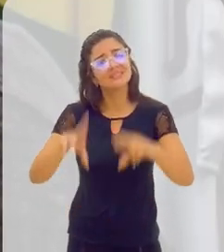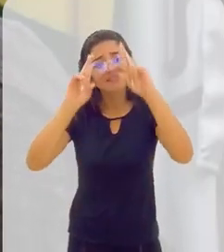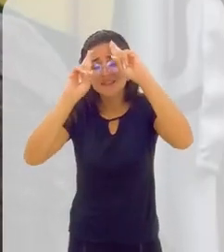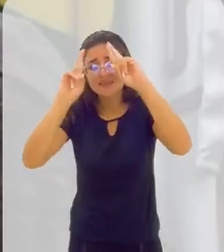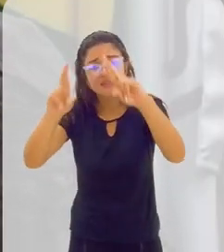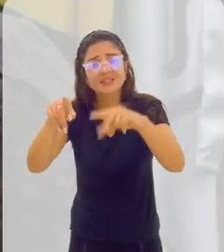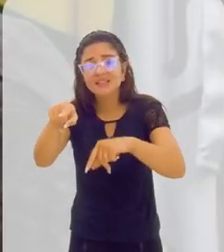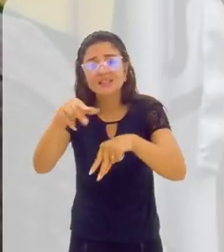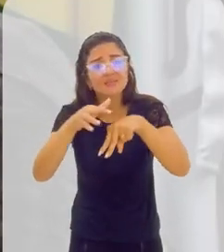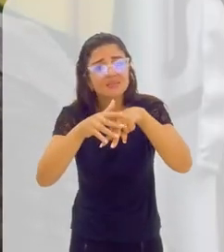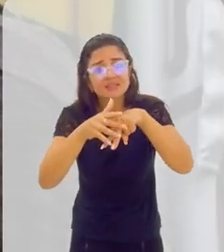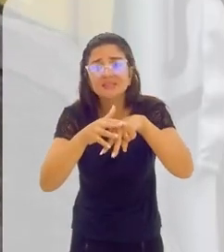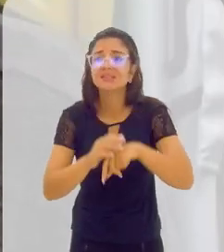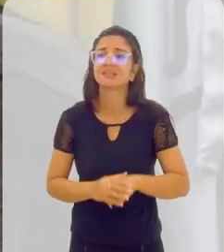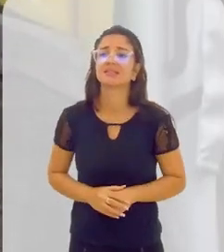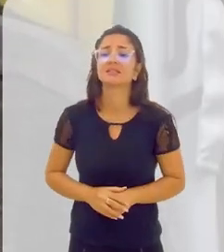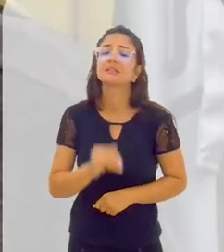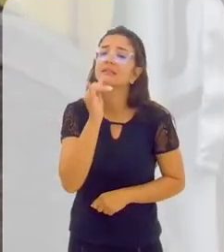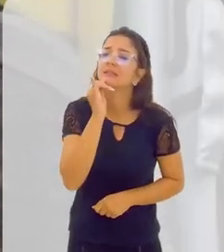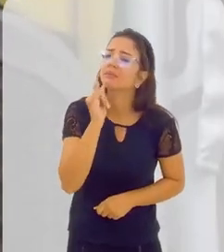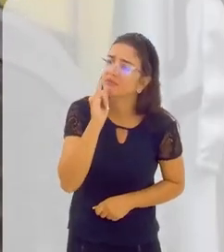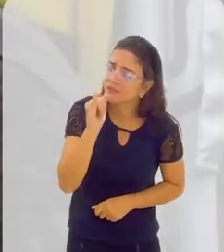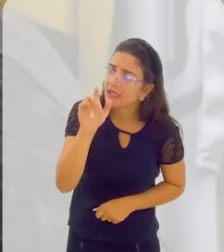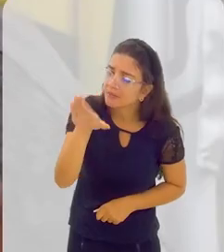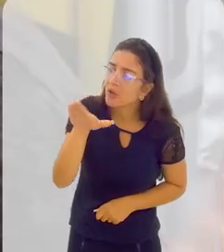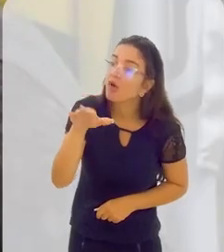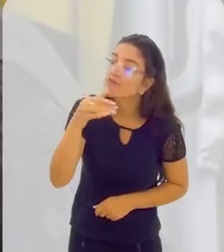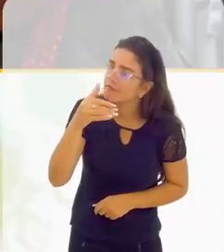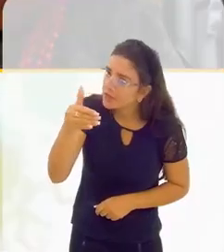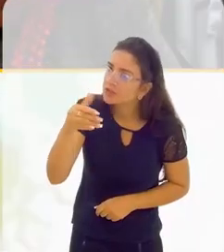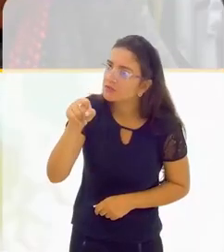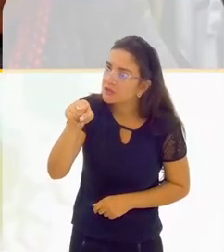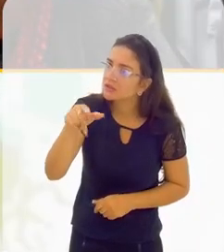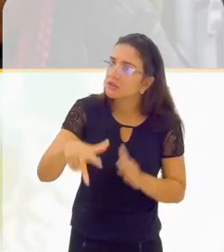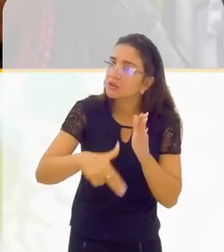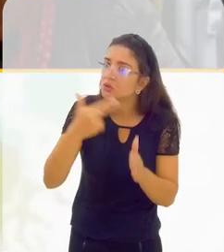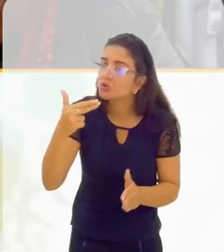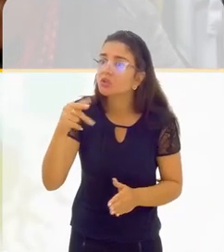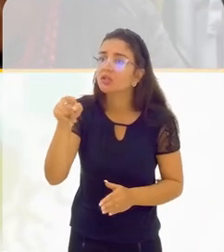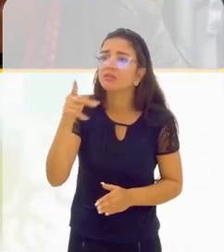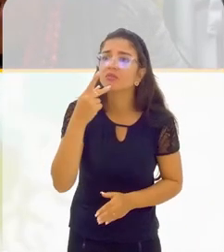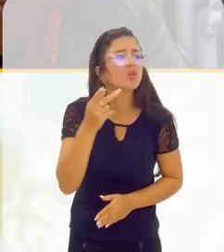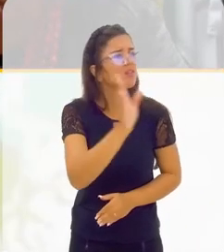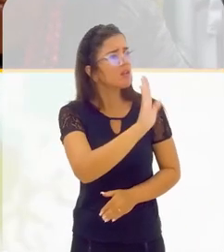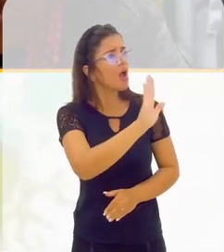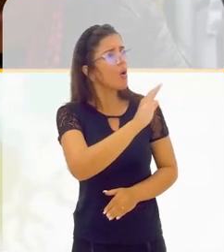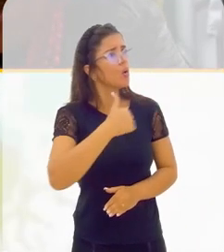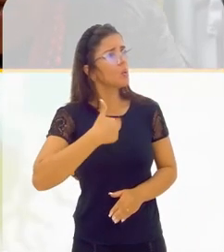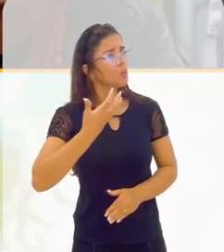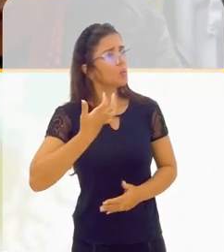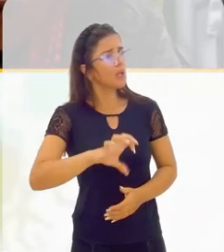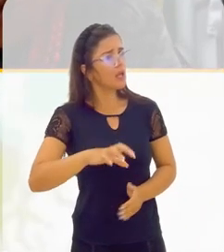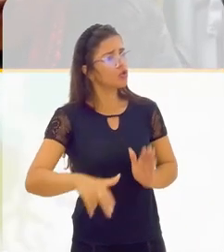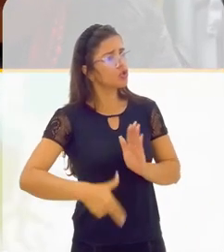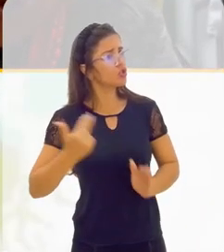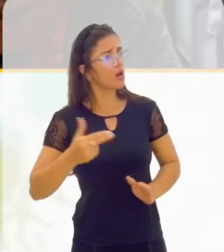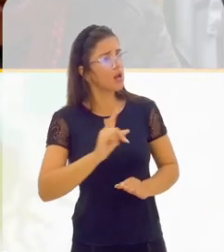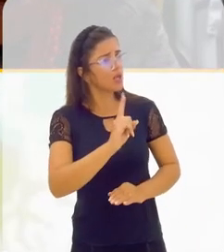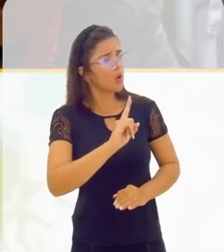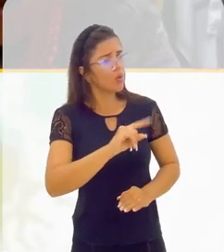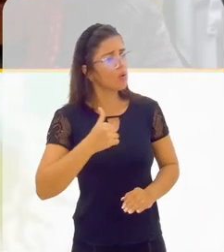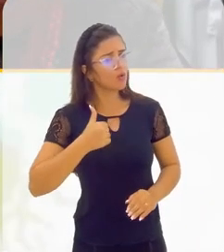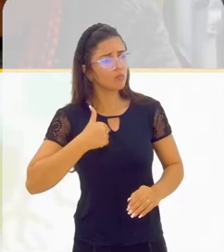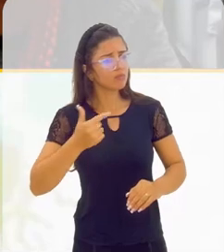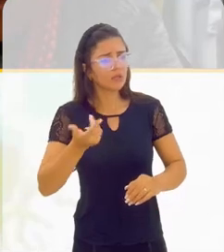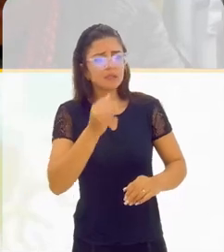ter paciente eu tenho que dizer para ele você vai ter que fazer uma cirurgia assim ele diz eu não quero morrer inteiro